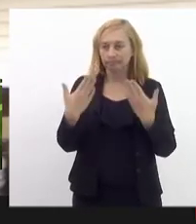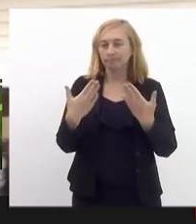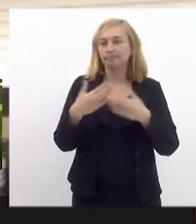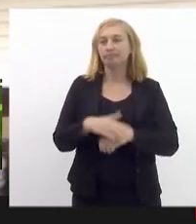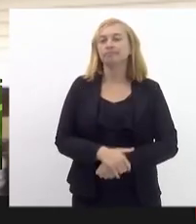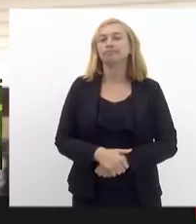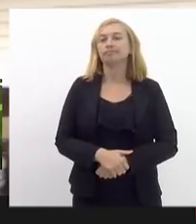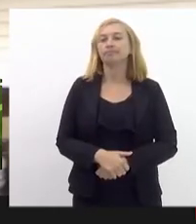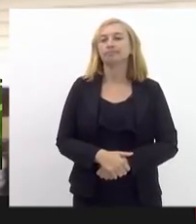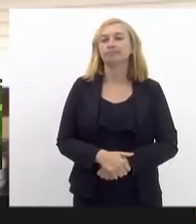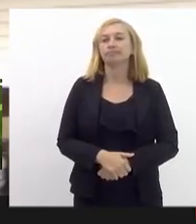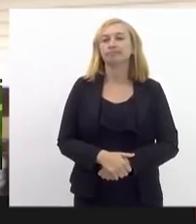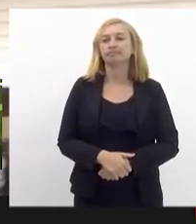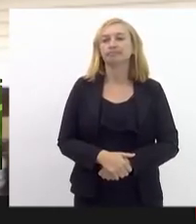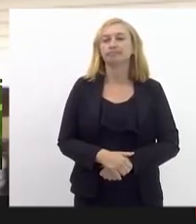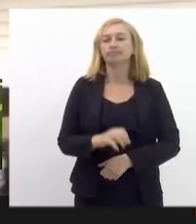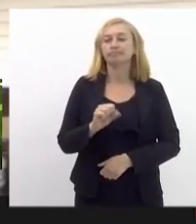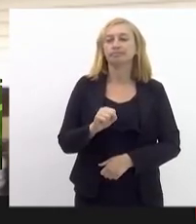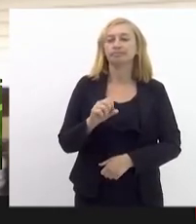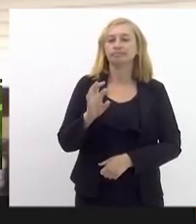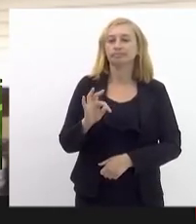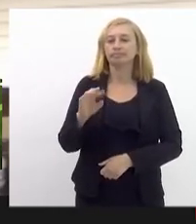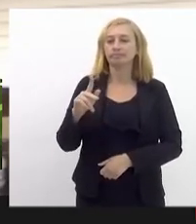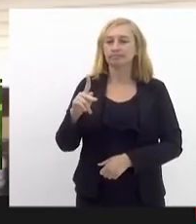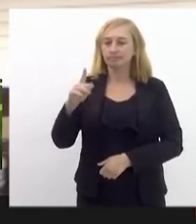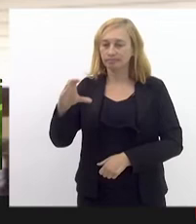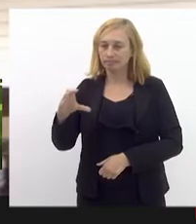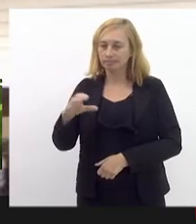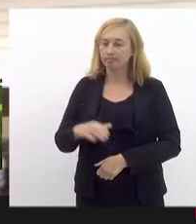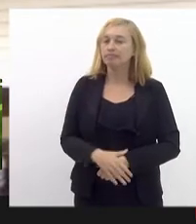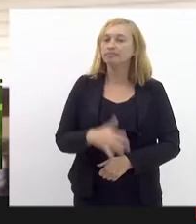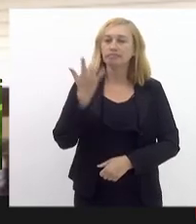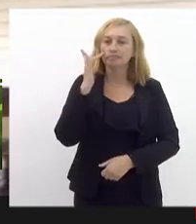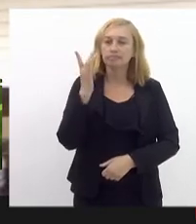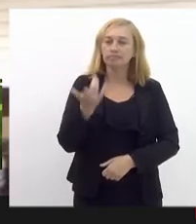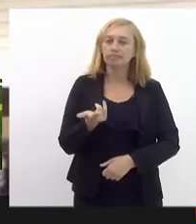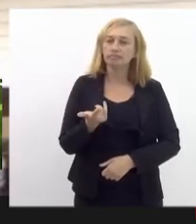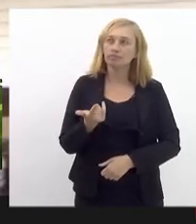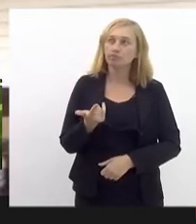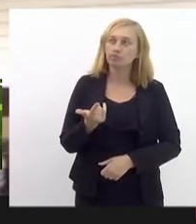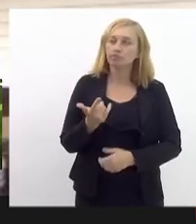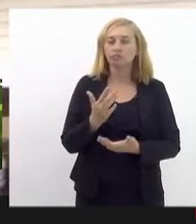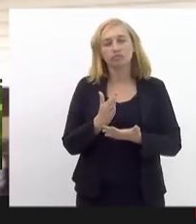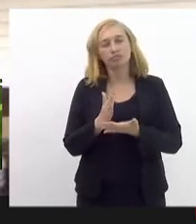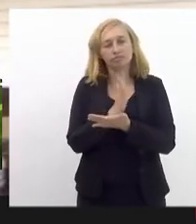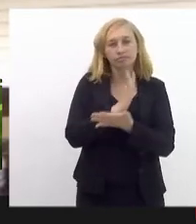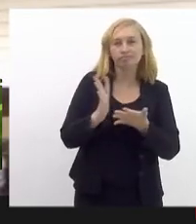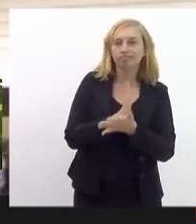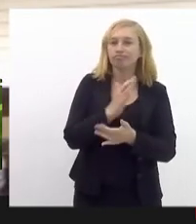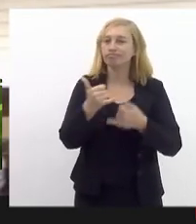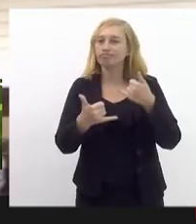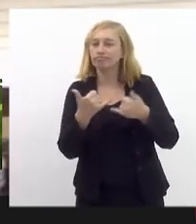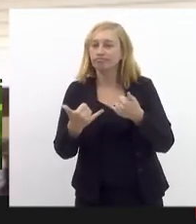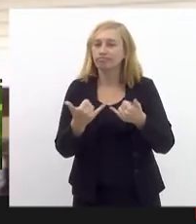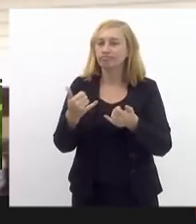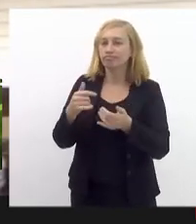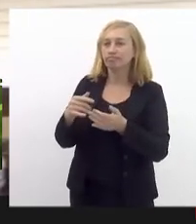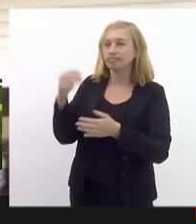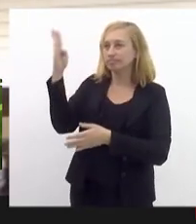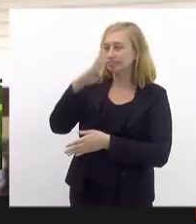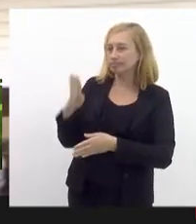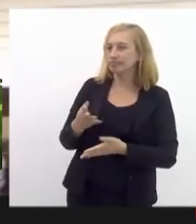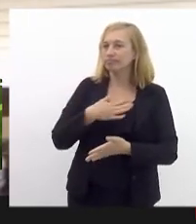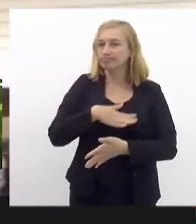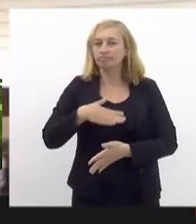pelo Ildeu, né, pela SPPC. Eu costumo às vezes brincar que o Brasil às vezes gosta de inovar,